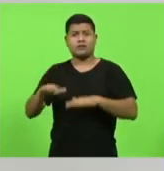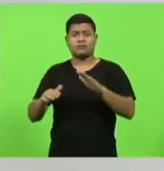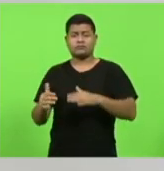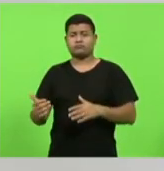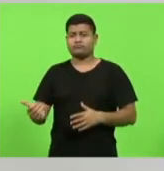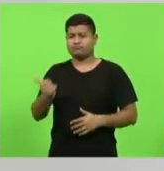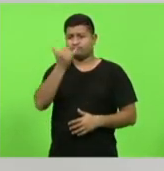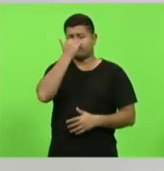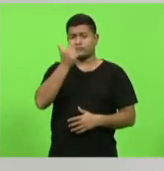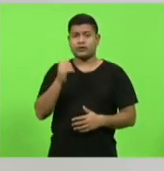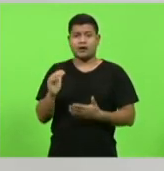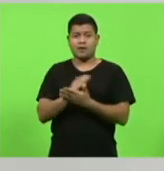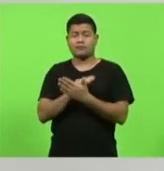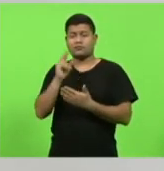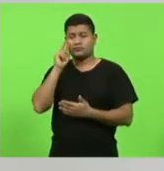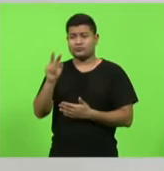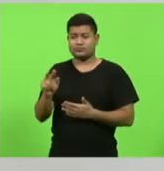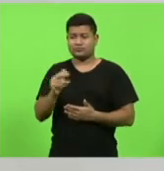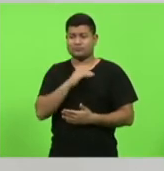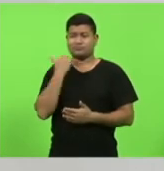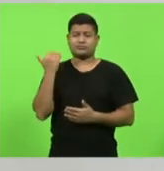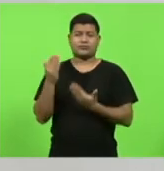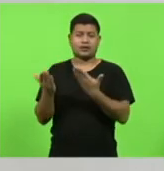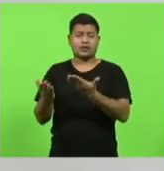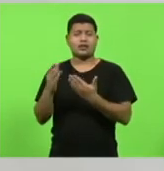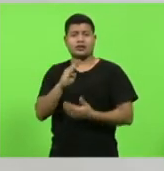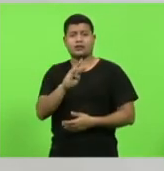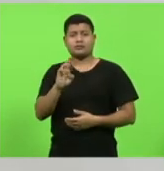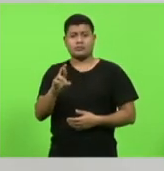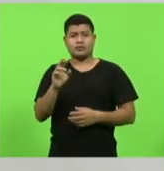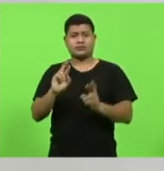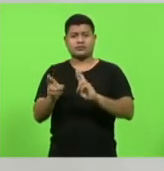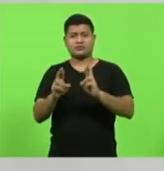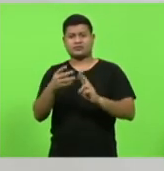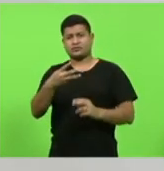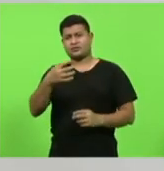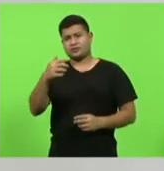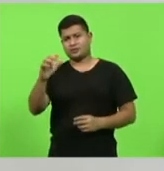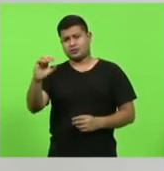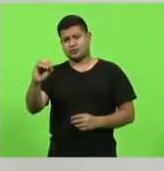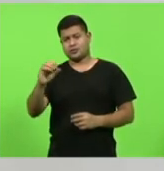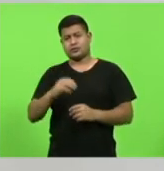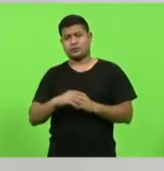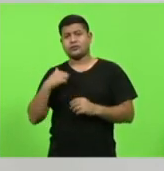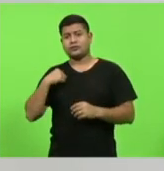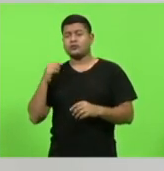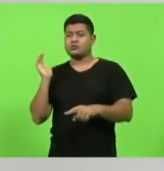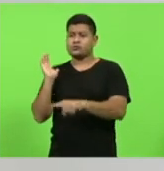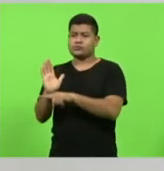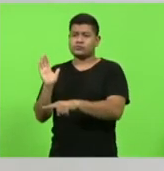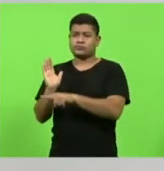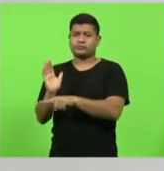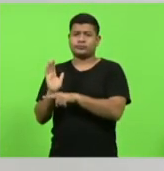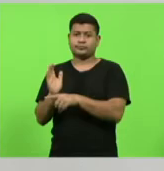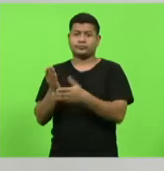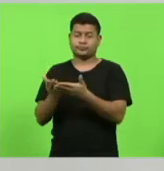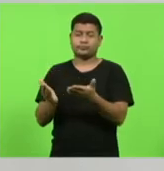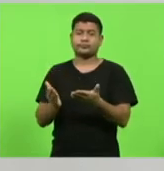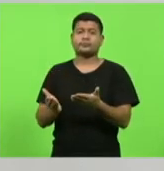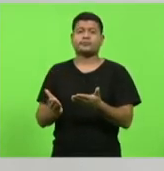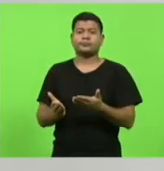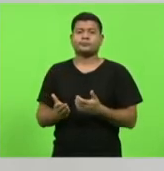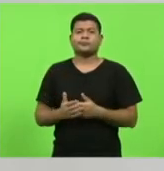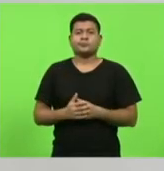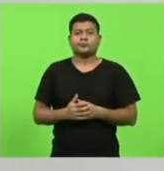pessoas falecerem na BR-470. Tive a oportunidade de socorrer e ajudar pessoas que foram vítimas de acidente,